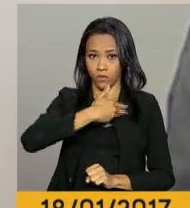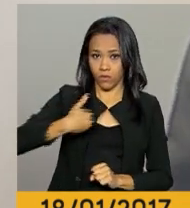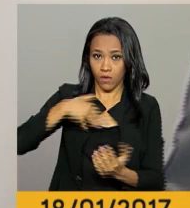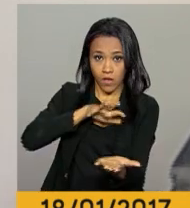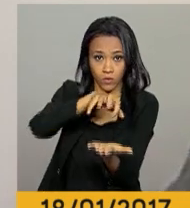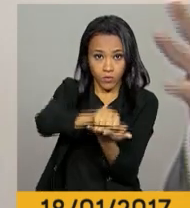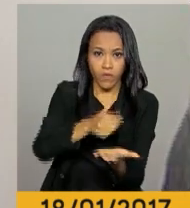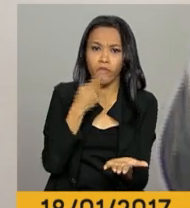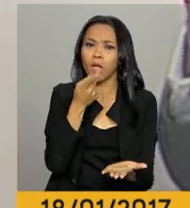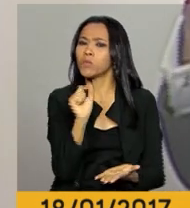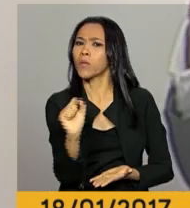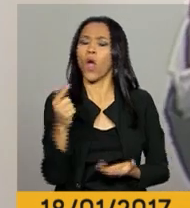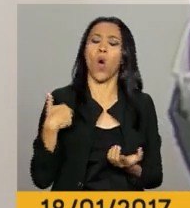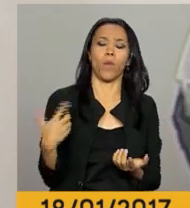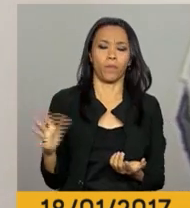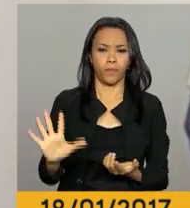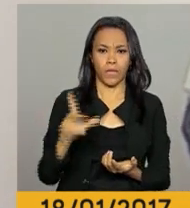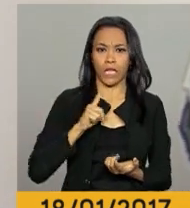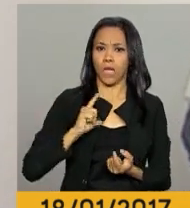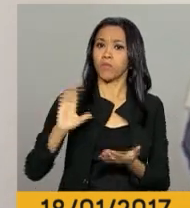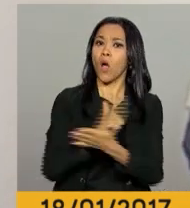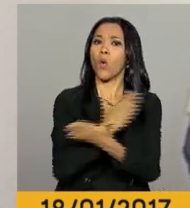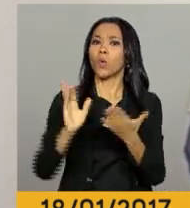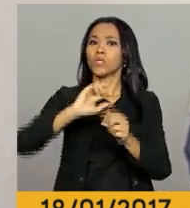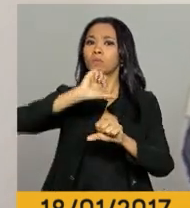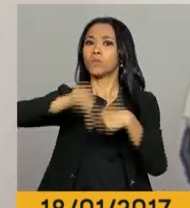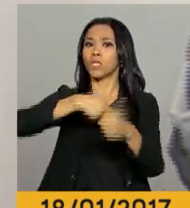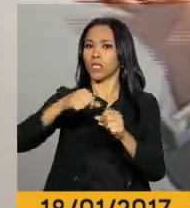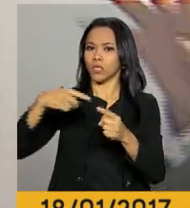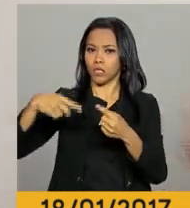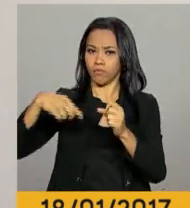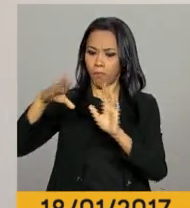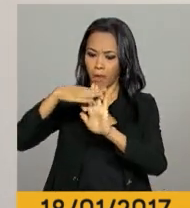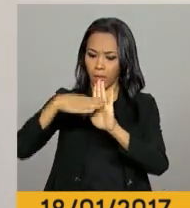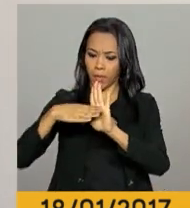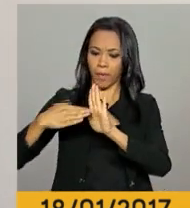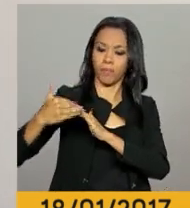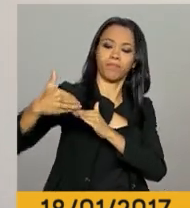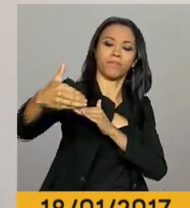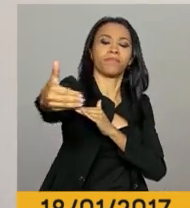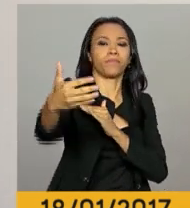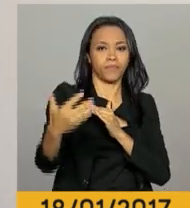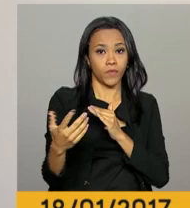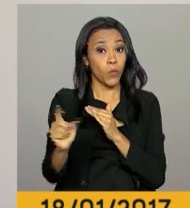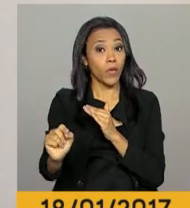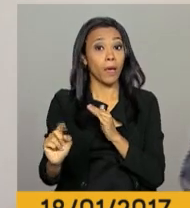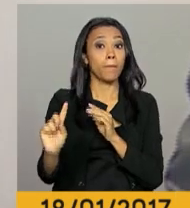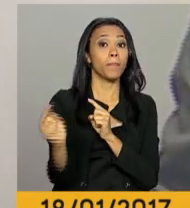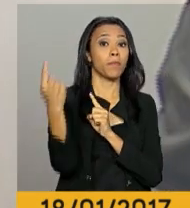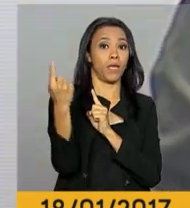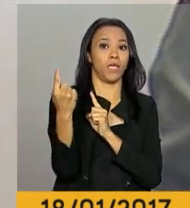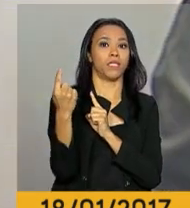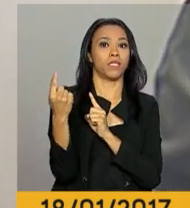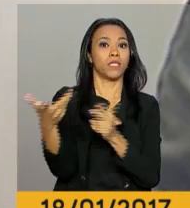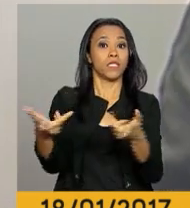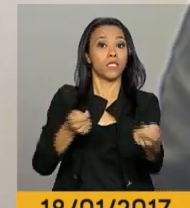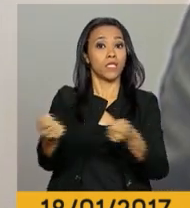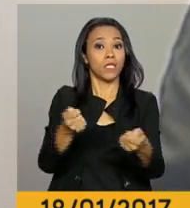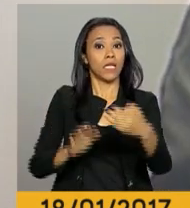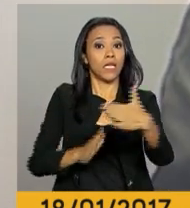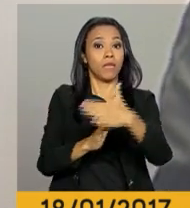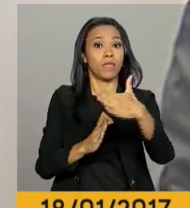dissemos olha aqui nós temos algumas reformas pela frente a primeira delas naturalmente é conter os gastos